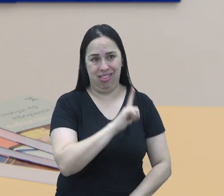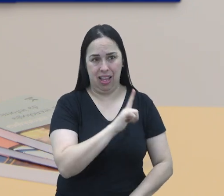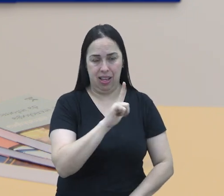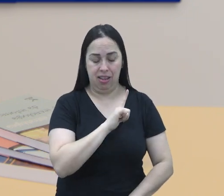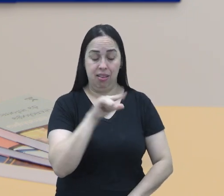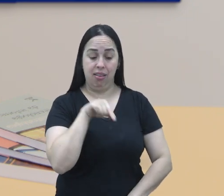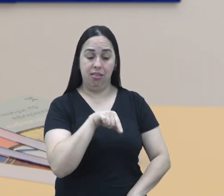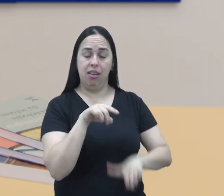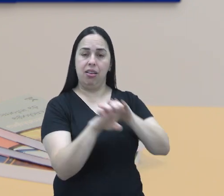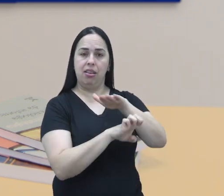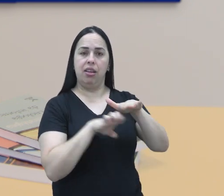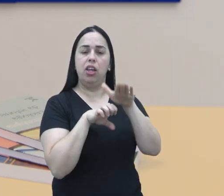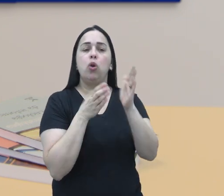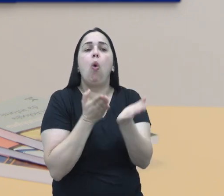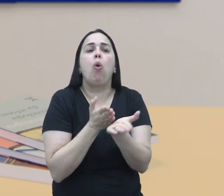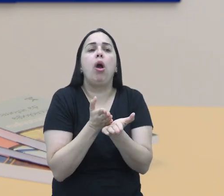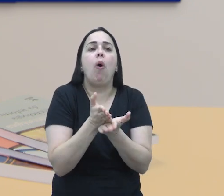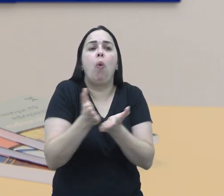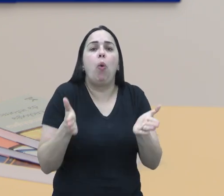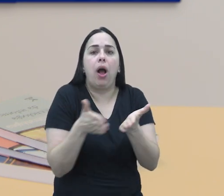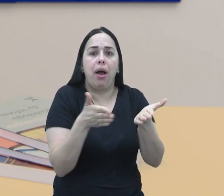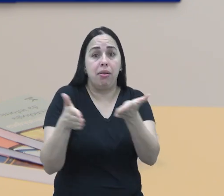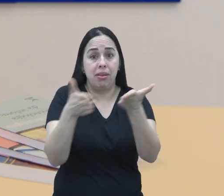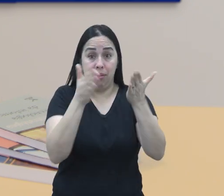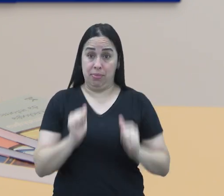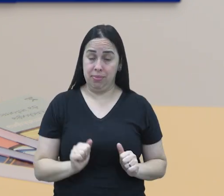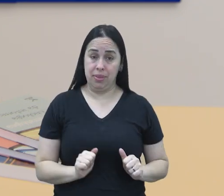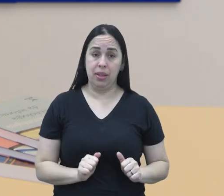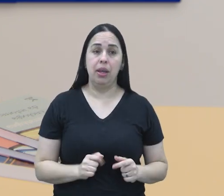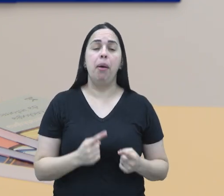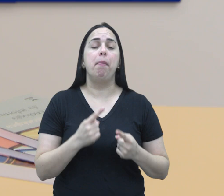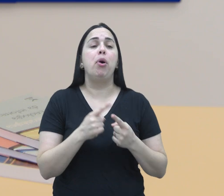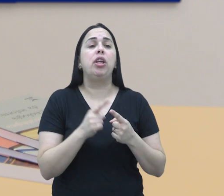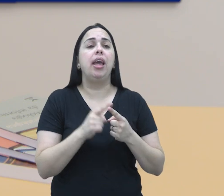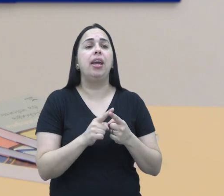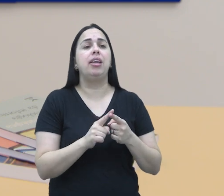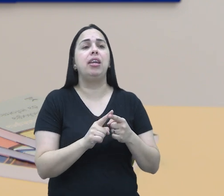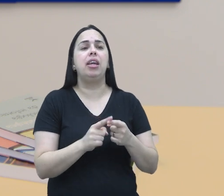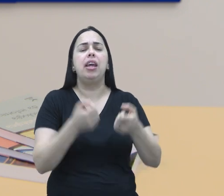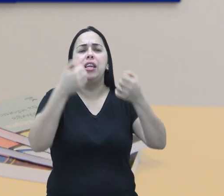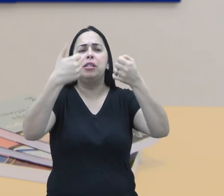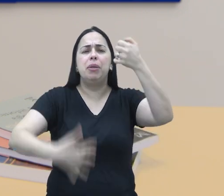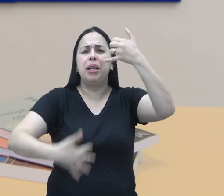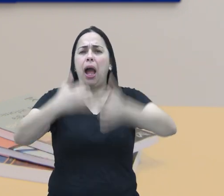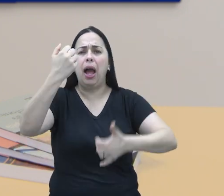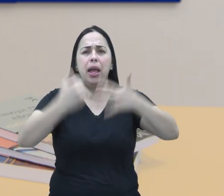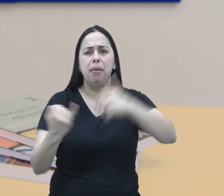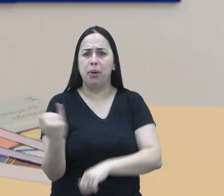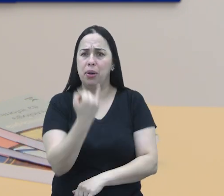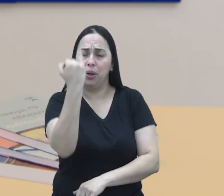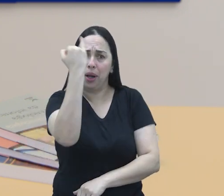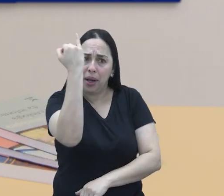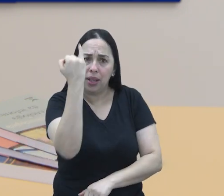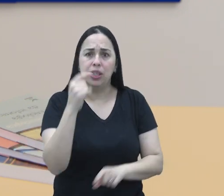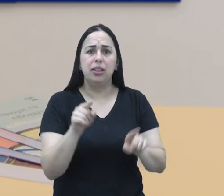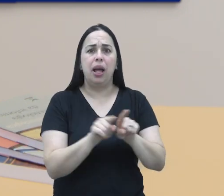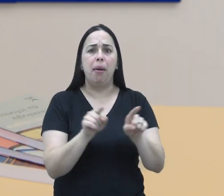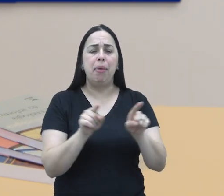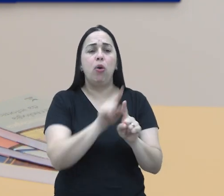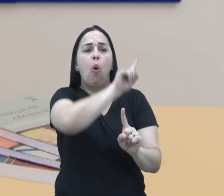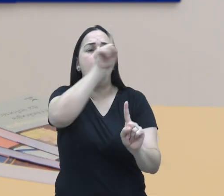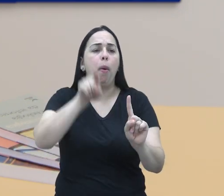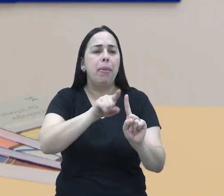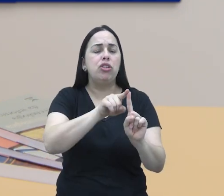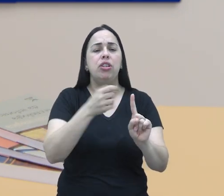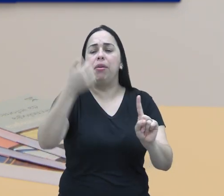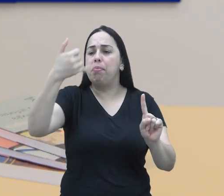que o negócio tem a perseguir e por que eles são importantes e relevantes para a empresa e para